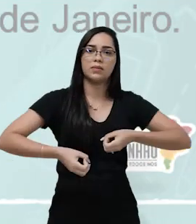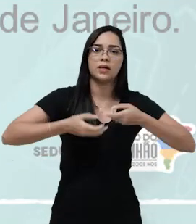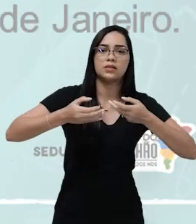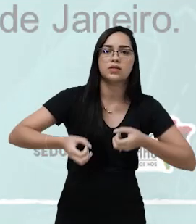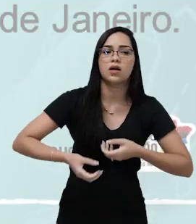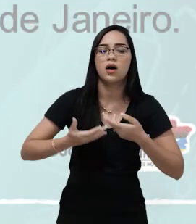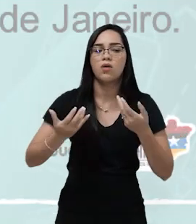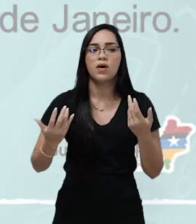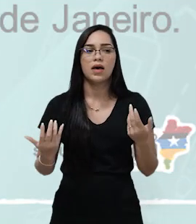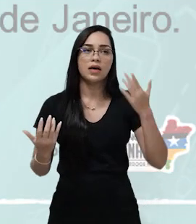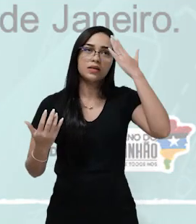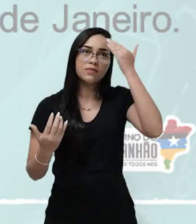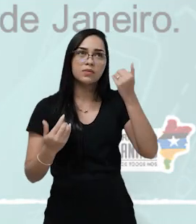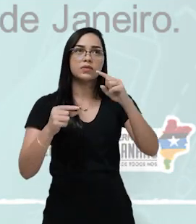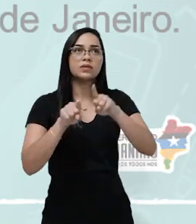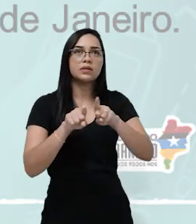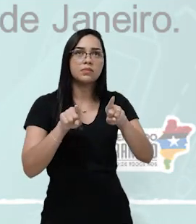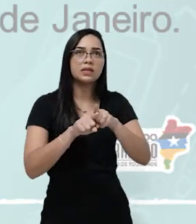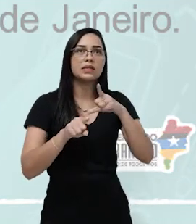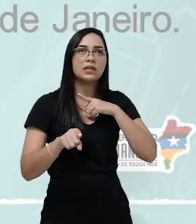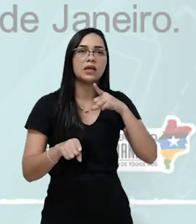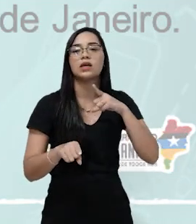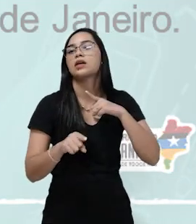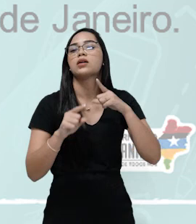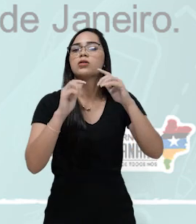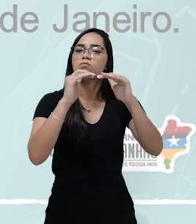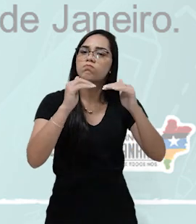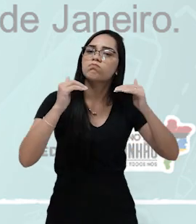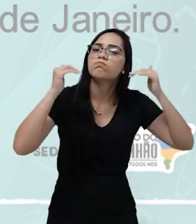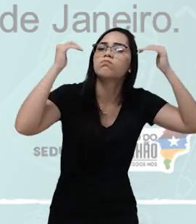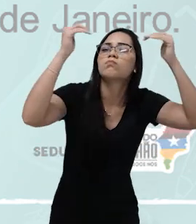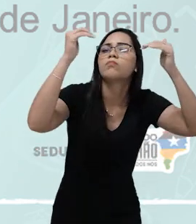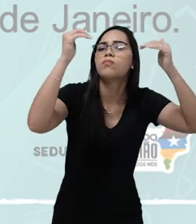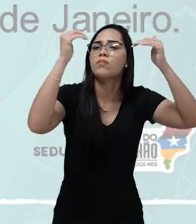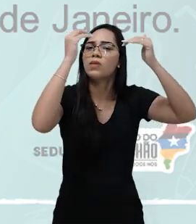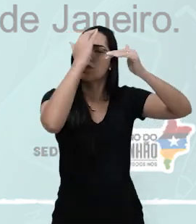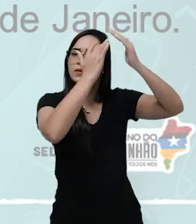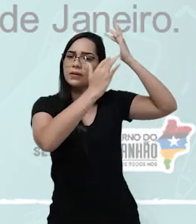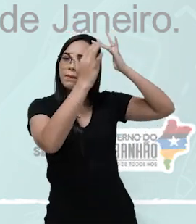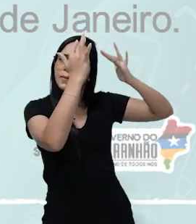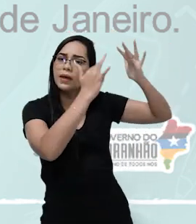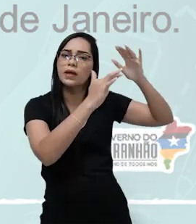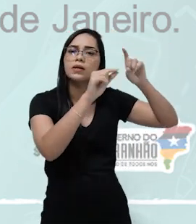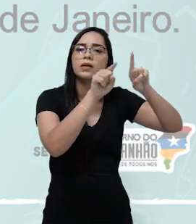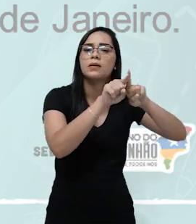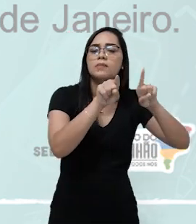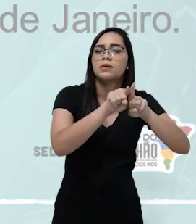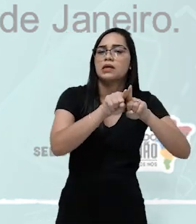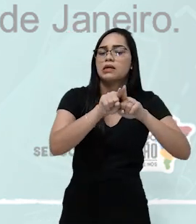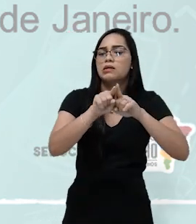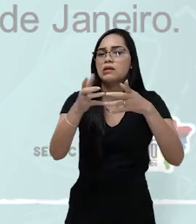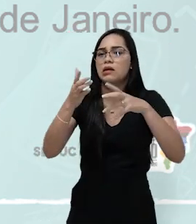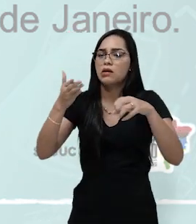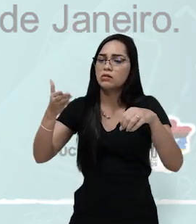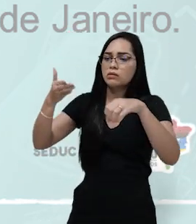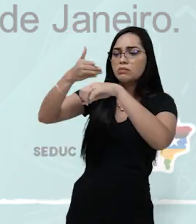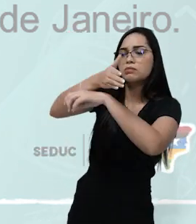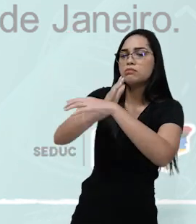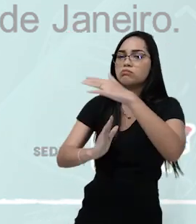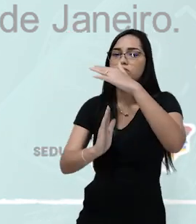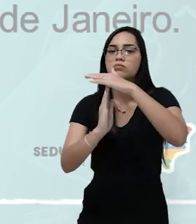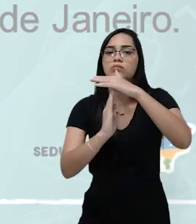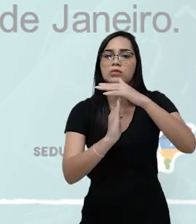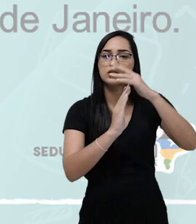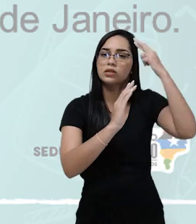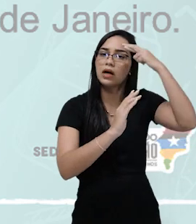inspiração, né? Vimos a questão do transcendental, né? E extrapolar os limites, né, da razão.